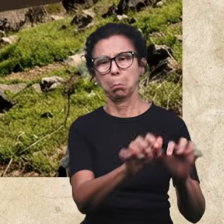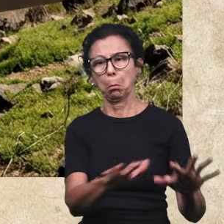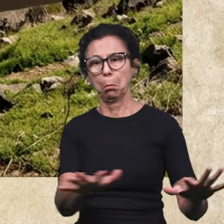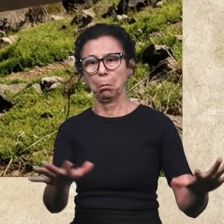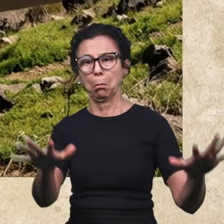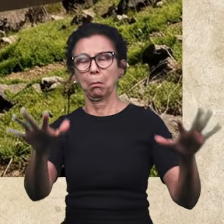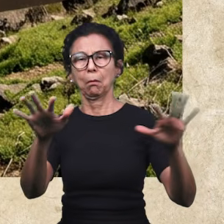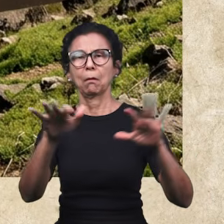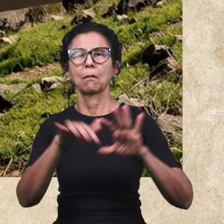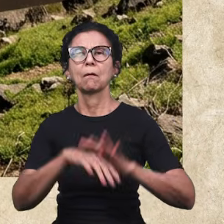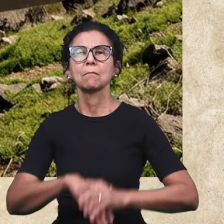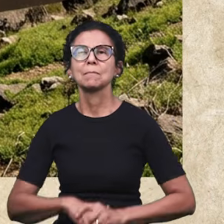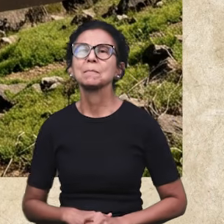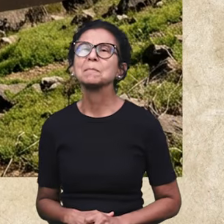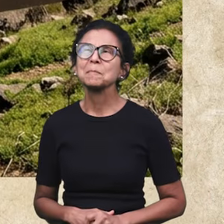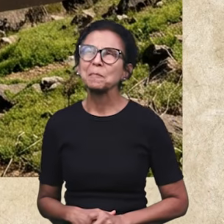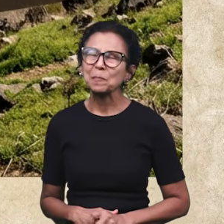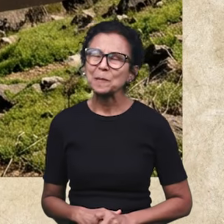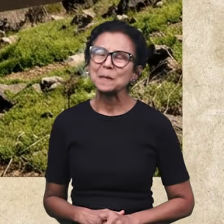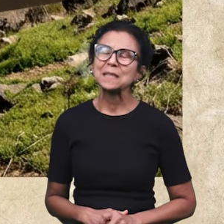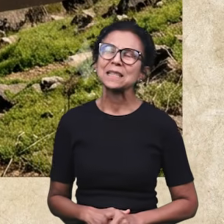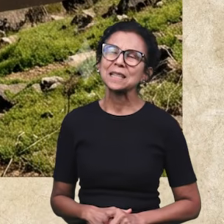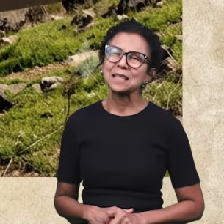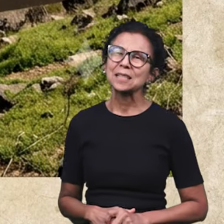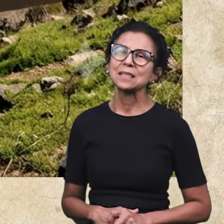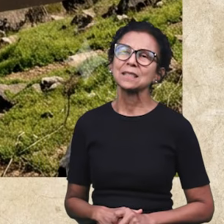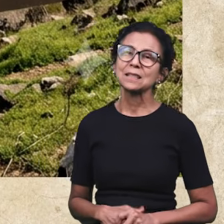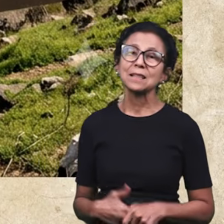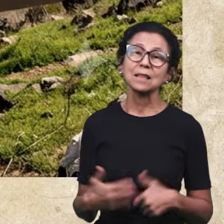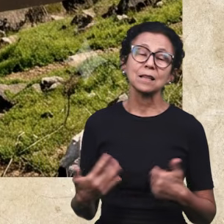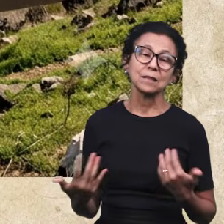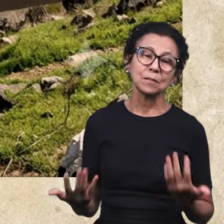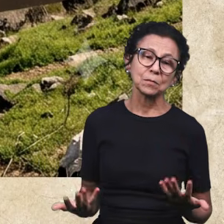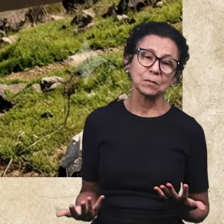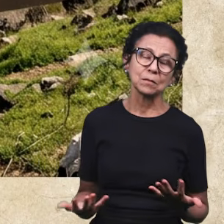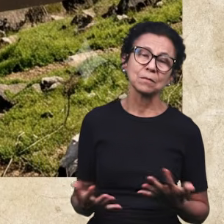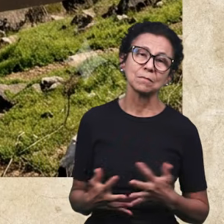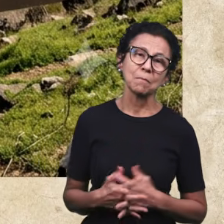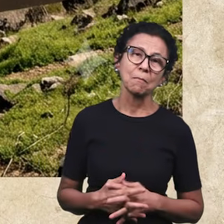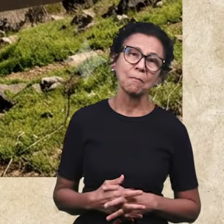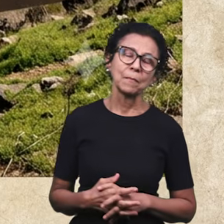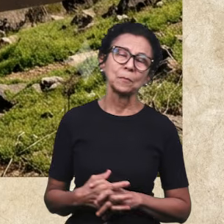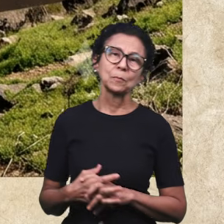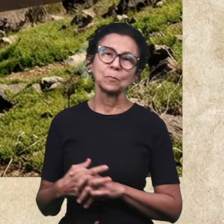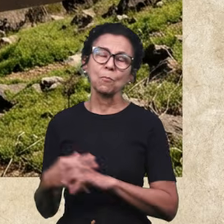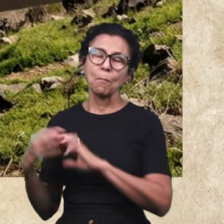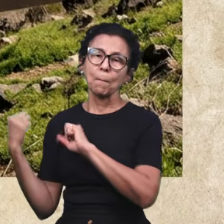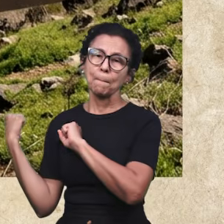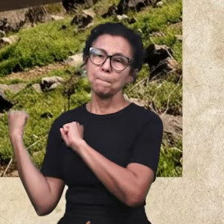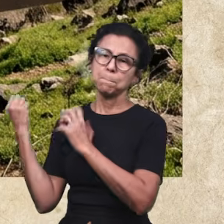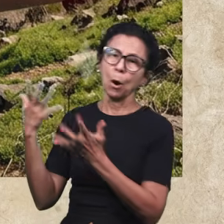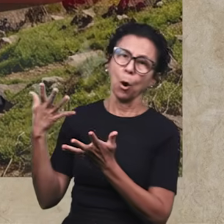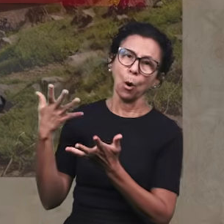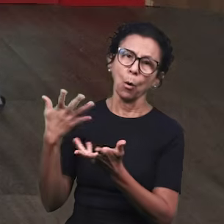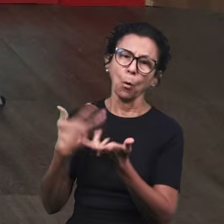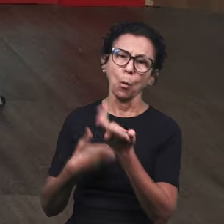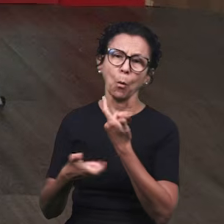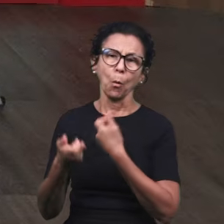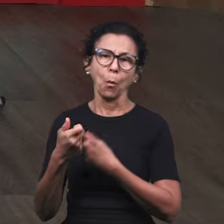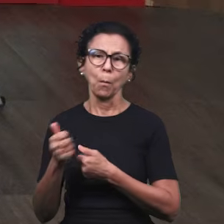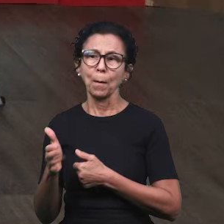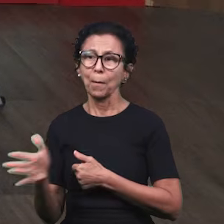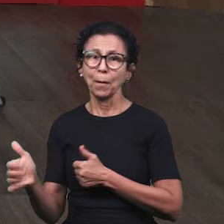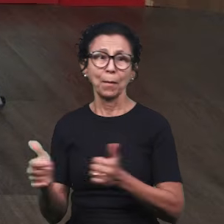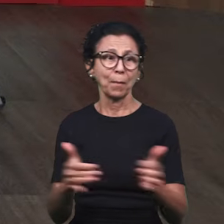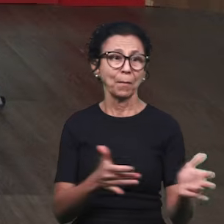lançar a rede, os peixes vão para um lado, para outro, uma hora pode ser que pegue, outra hora pode ser que não pegue, mas na palavra do Senhor